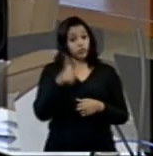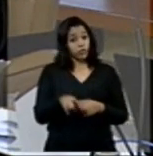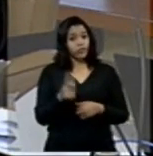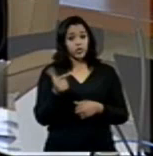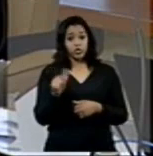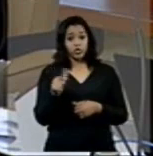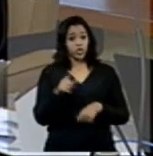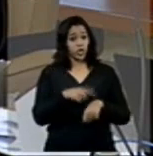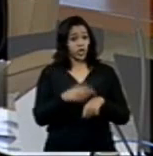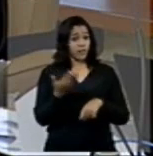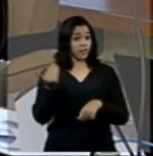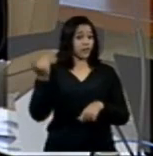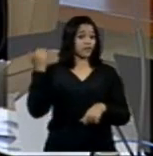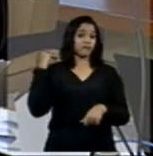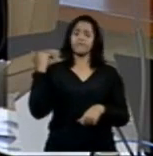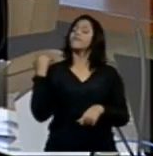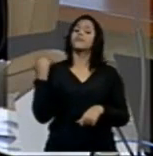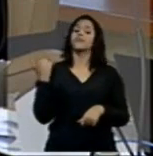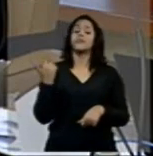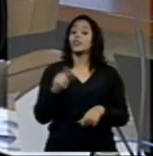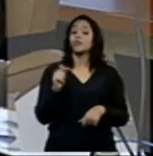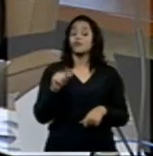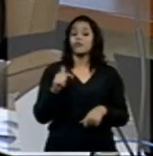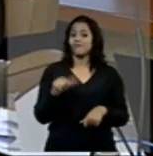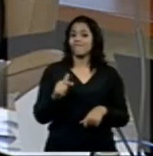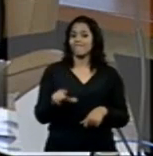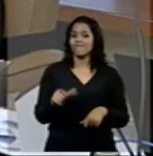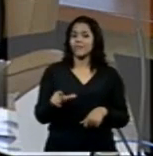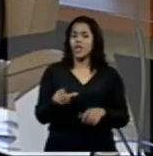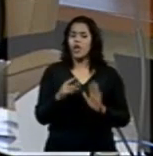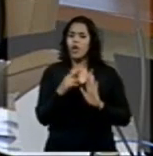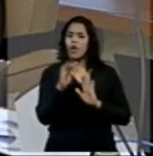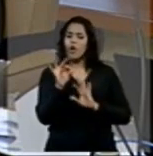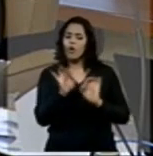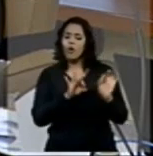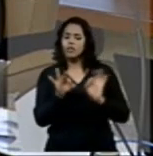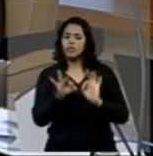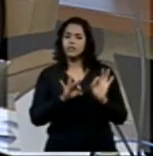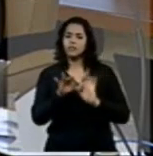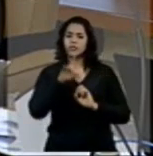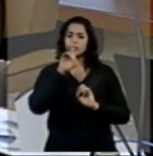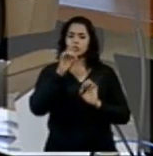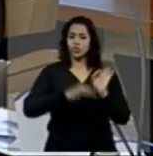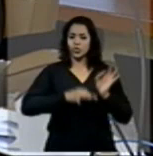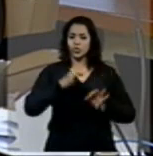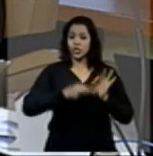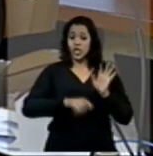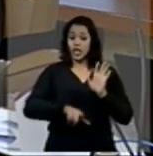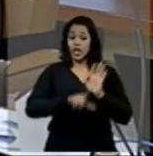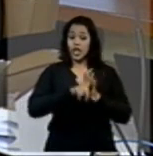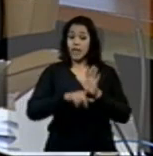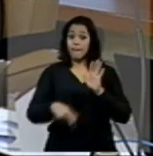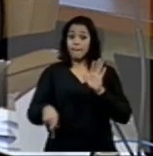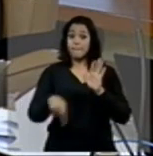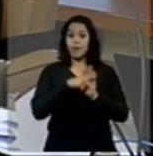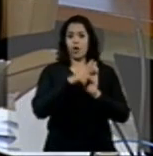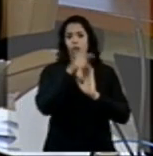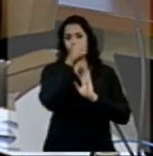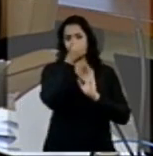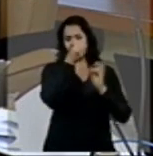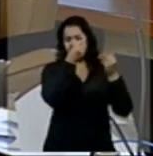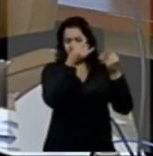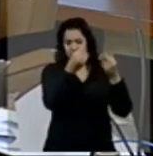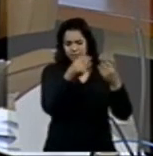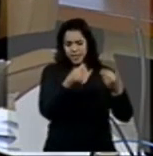da prolação das decisões ora analisadas, no ordenamento jurídico brasileiro, lei específica a